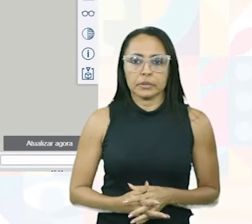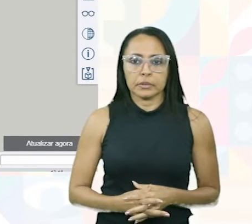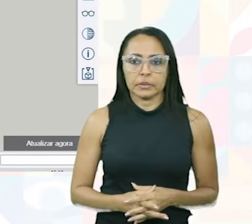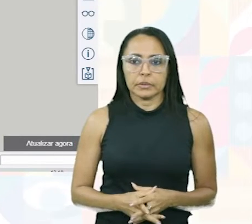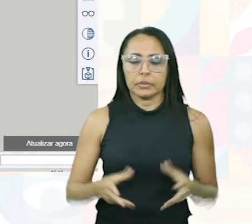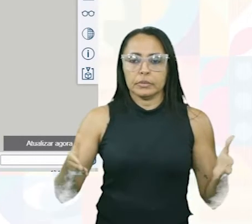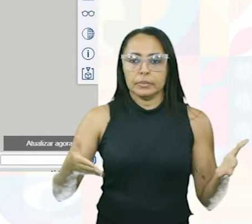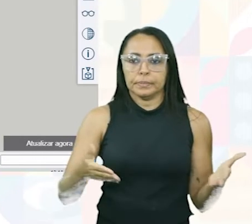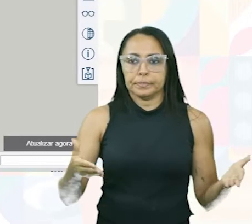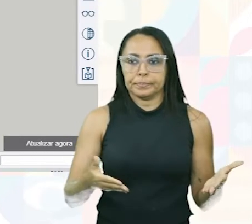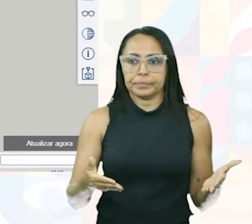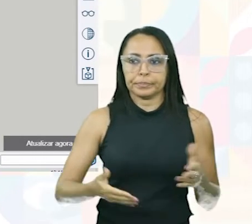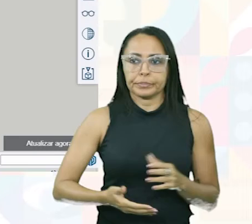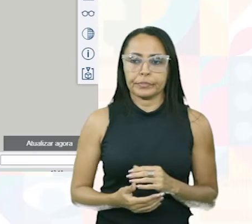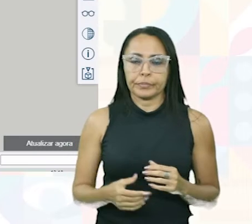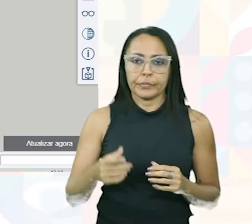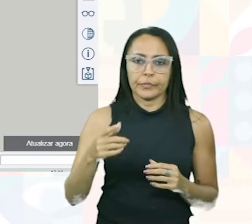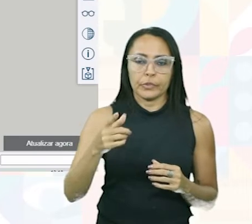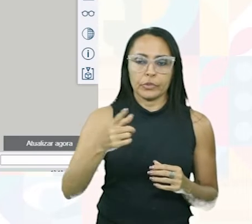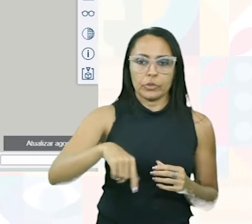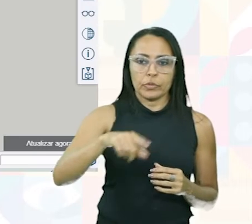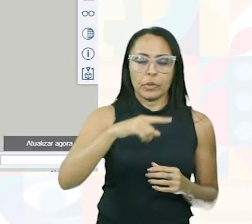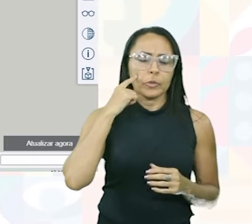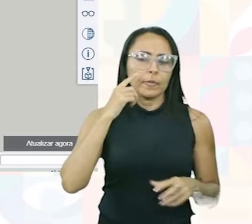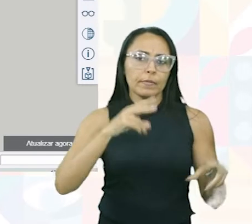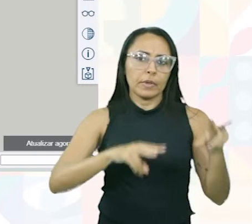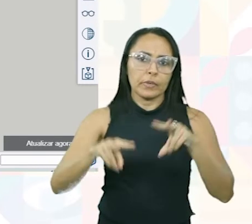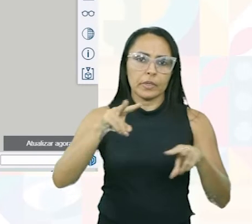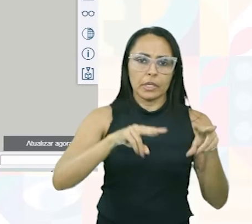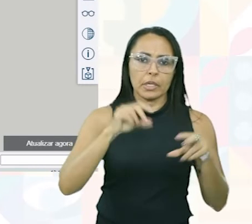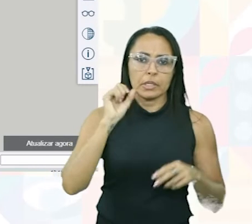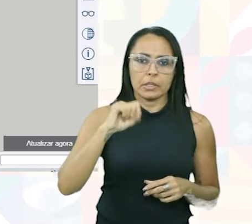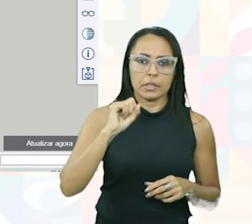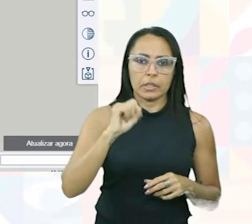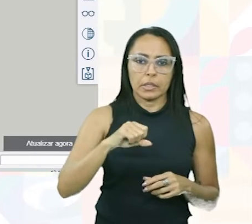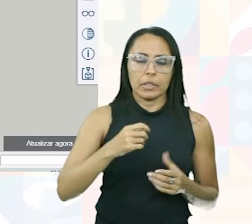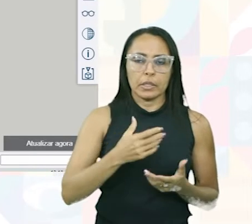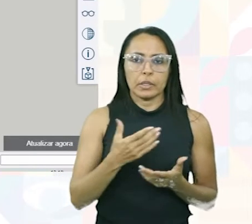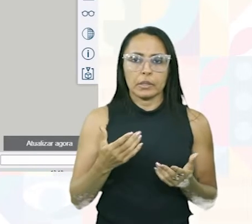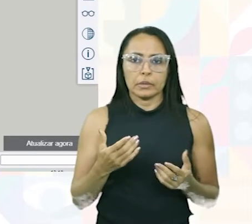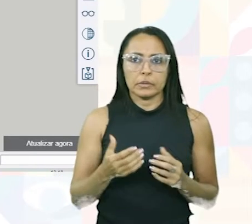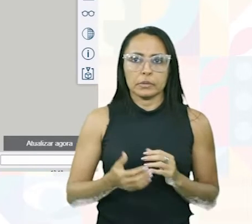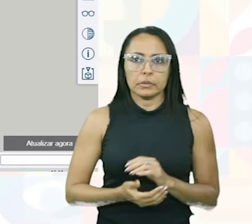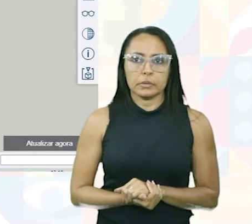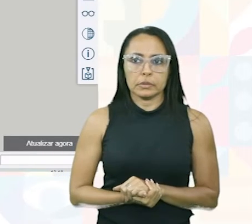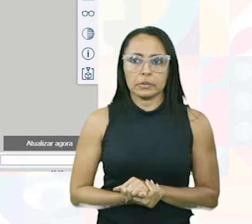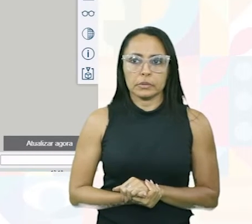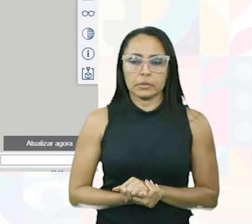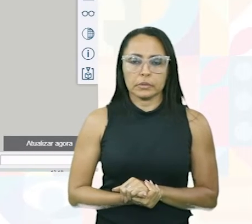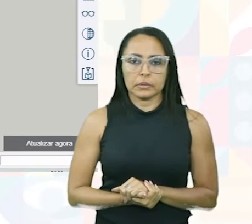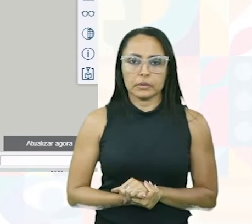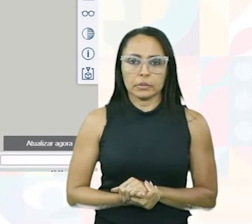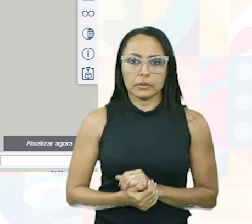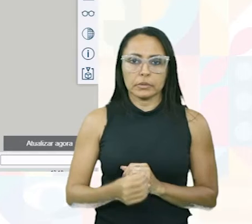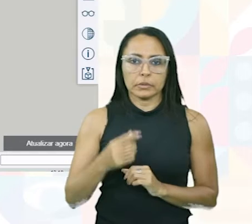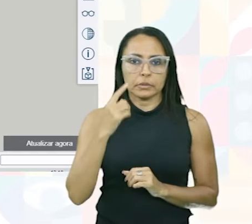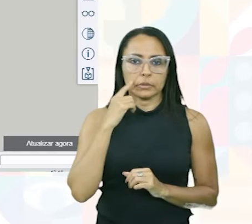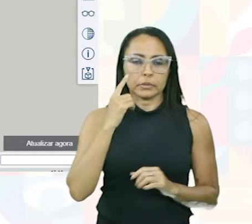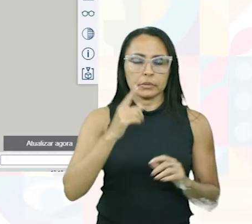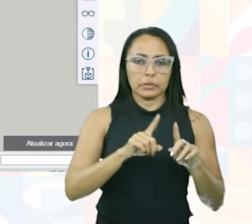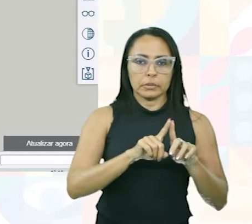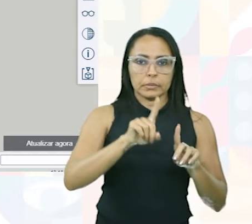Agora, vocês vão verificar essa ferramenta aqui, que é a ferramenta escala,